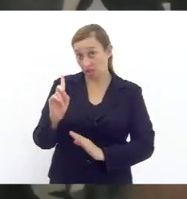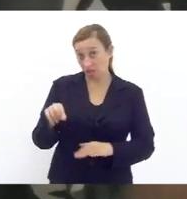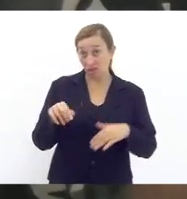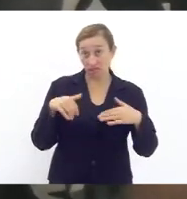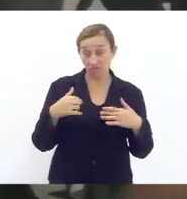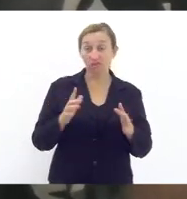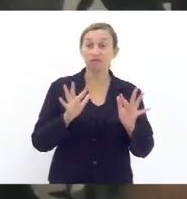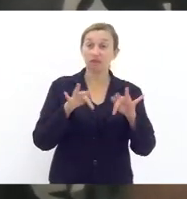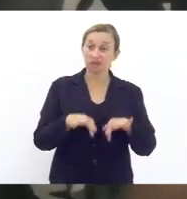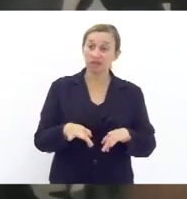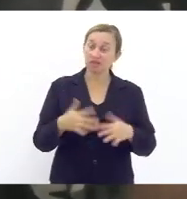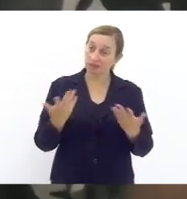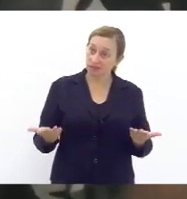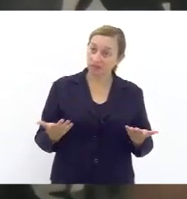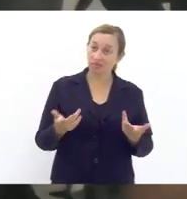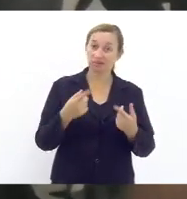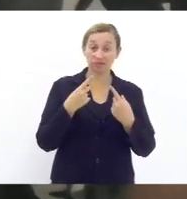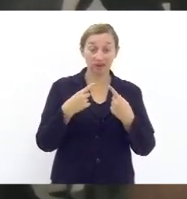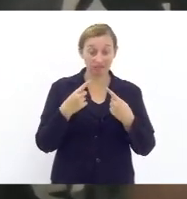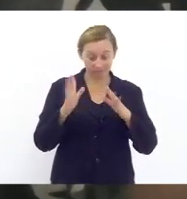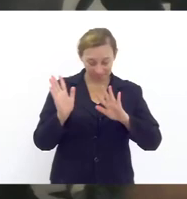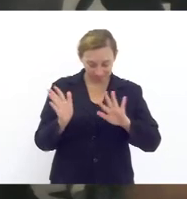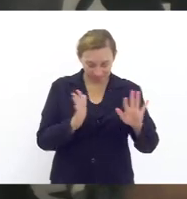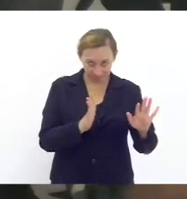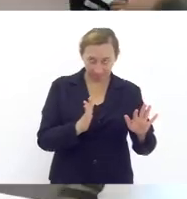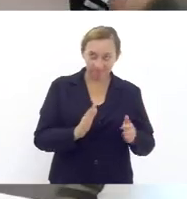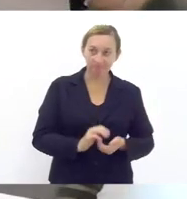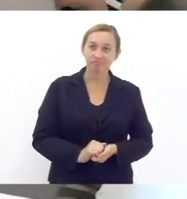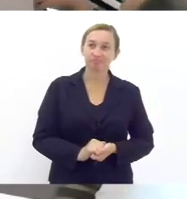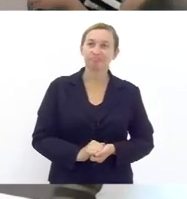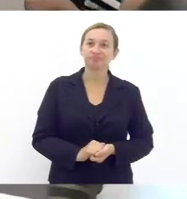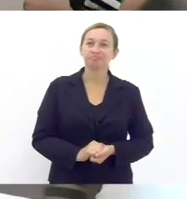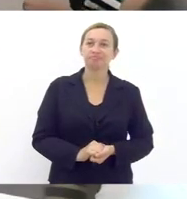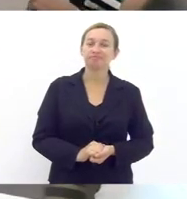tô negociando aqui já foi parar você do negócio